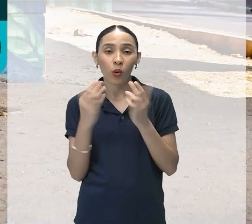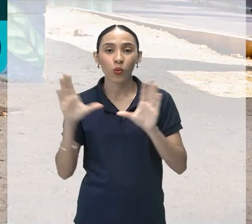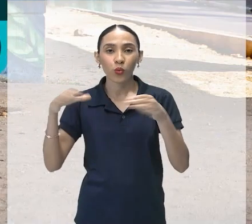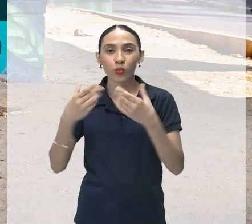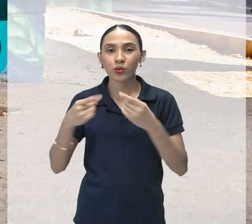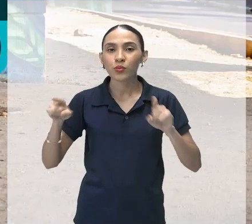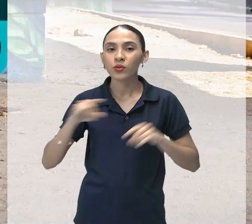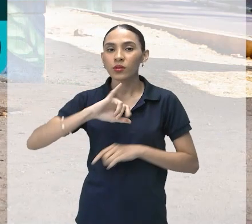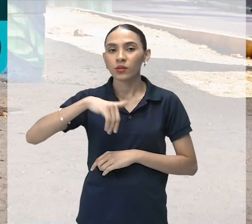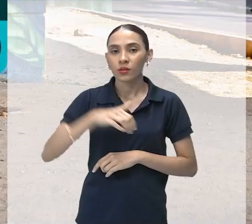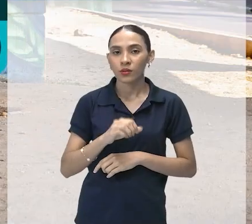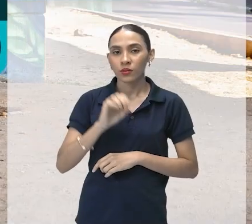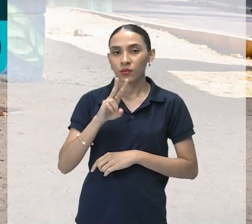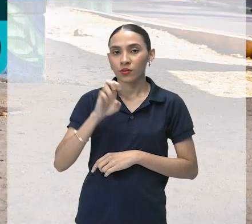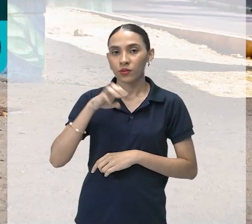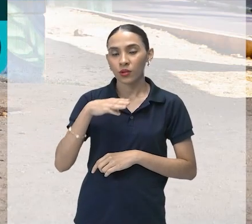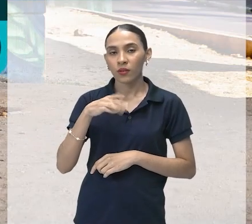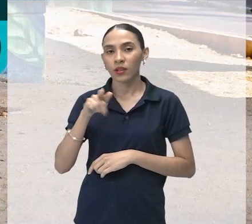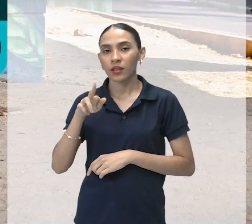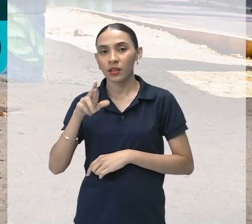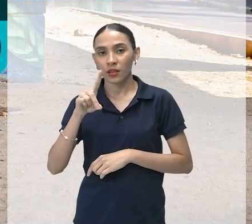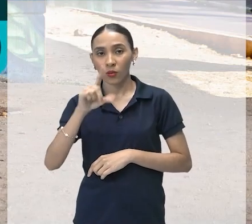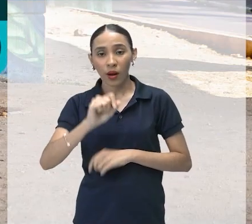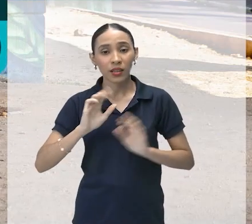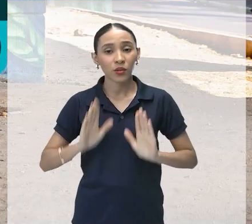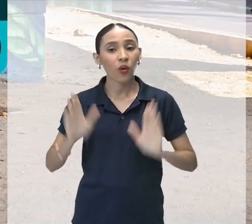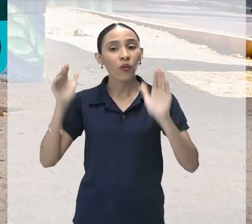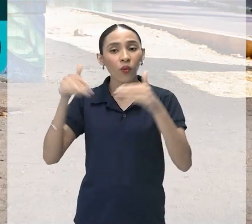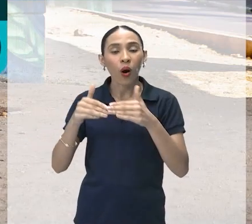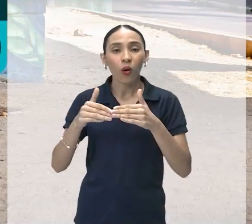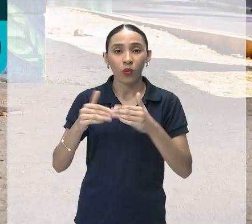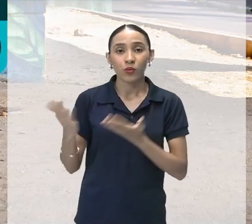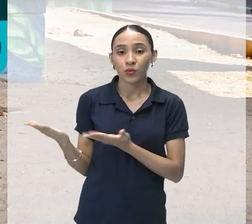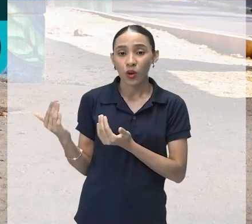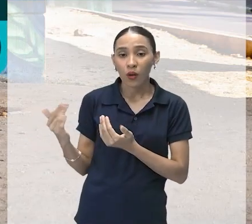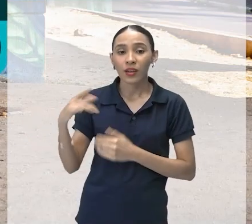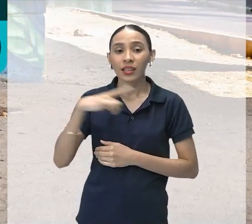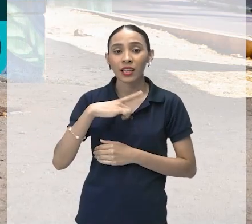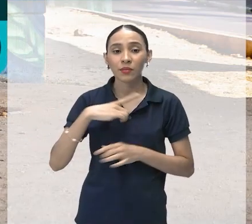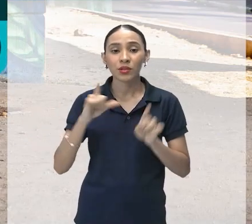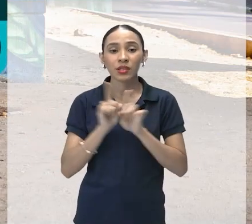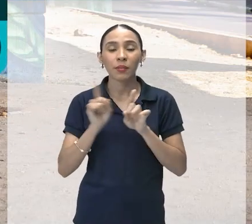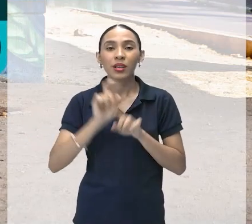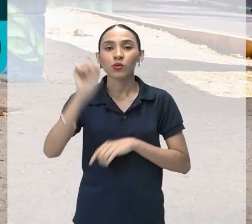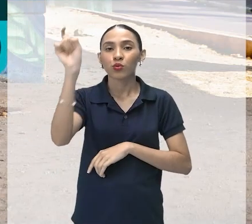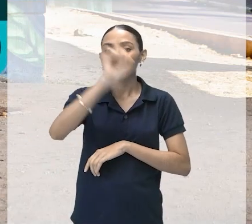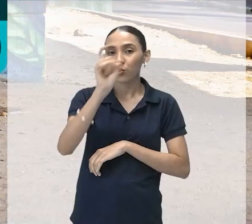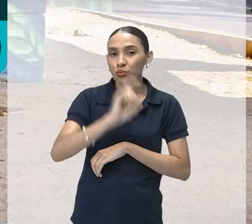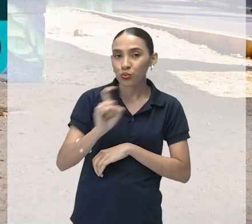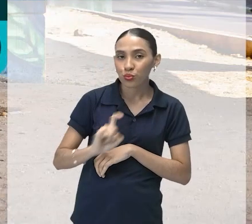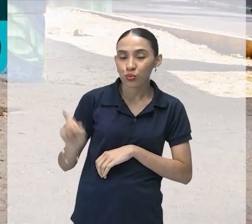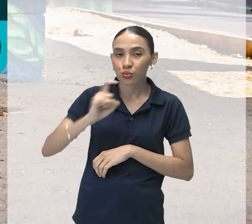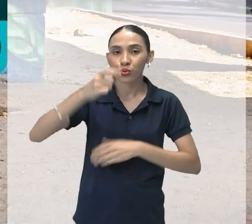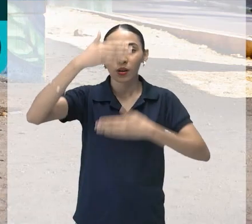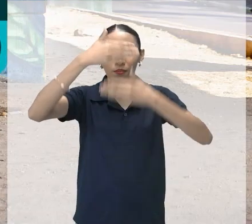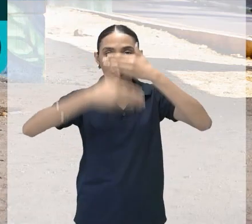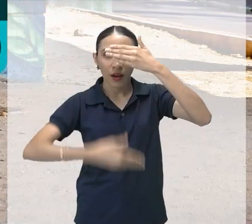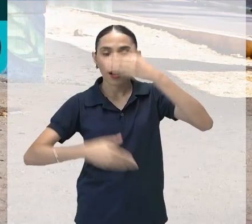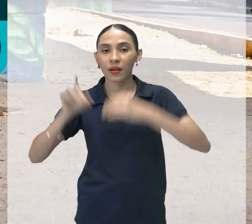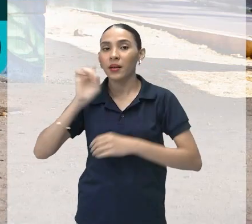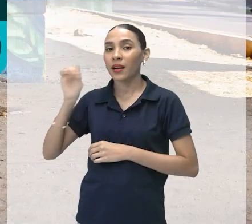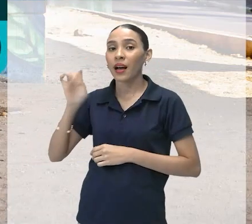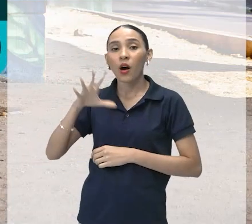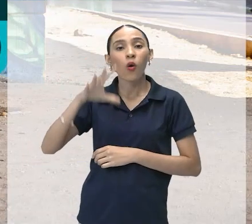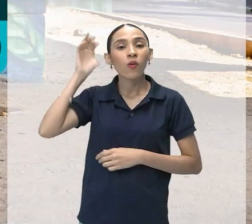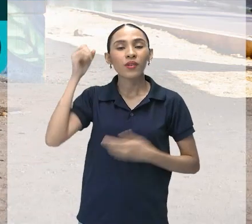também o hip hop é mais voltado para a juventude. Então, aqui nós temos o grafite, que é a arte visual, e agora